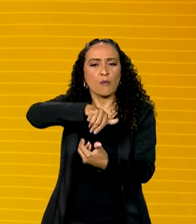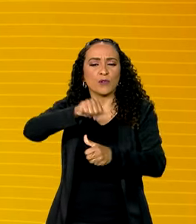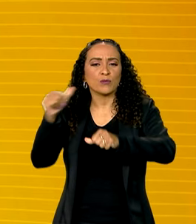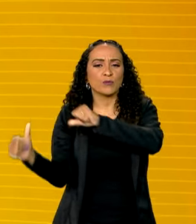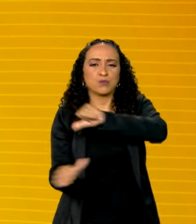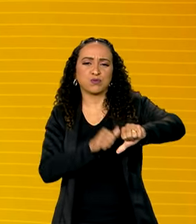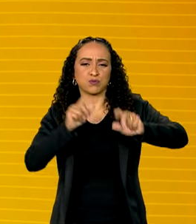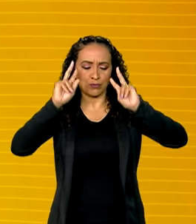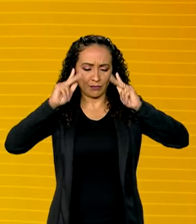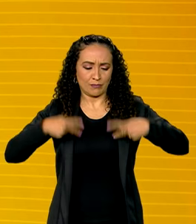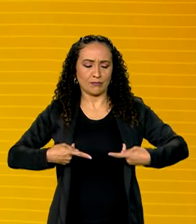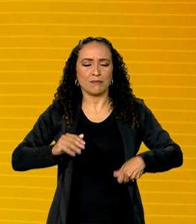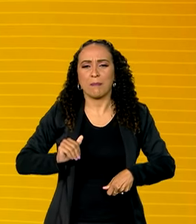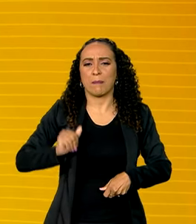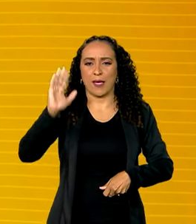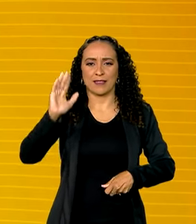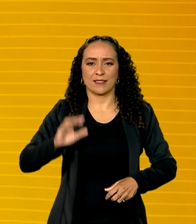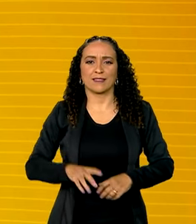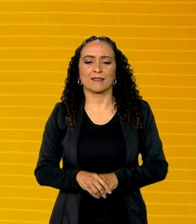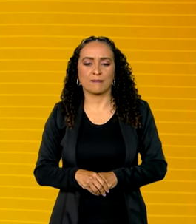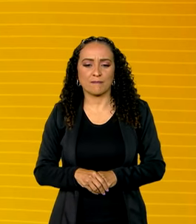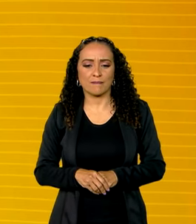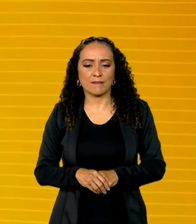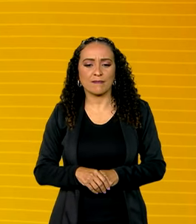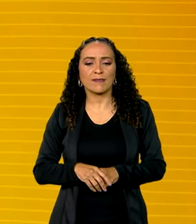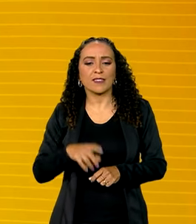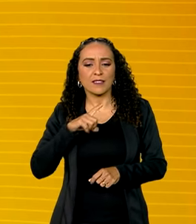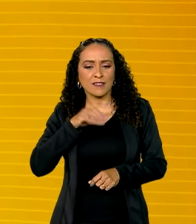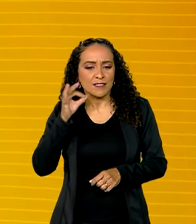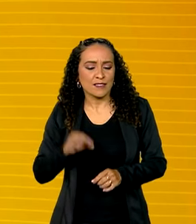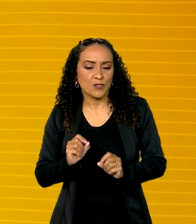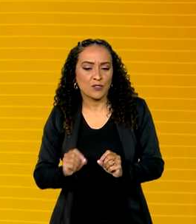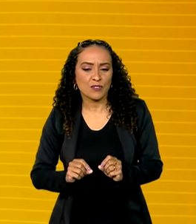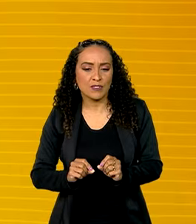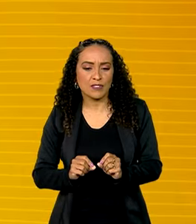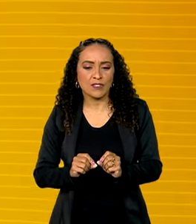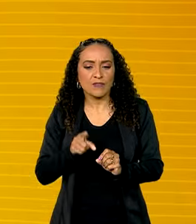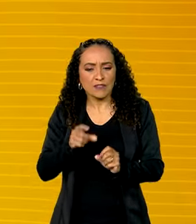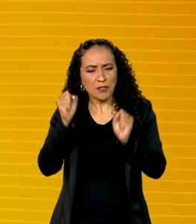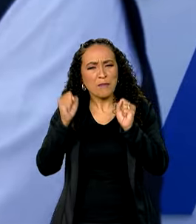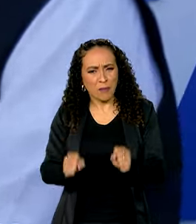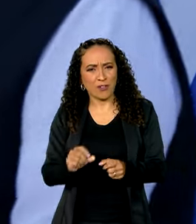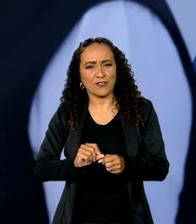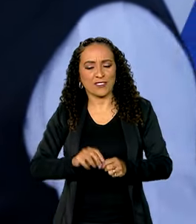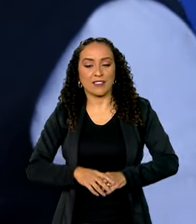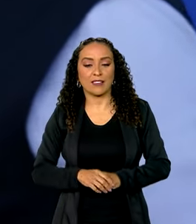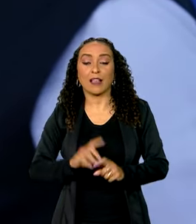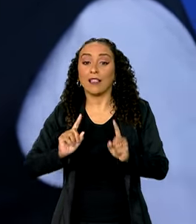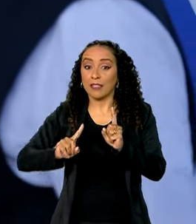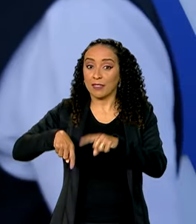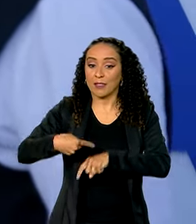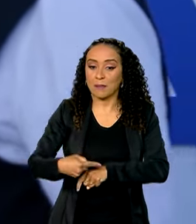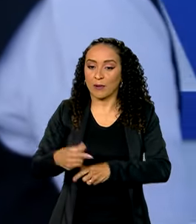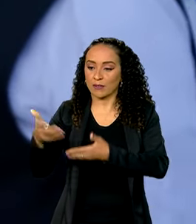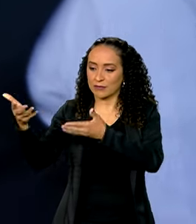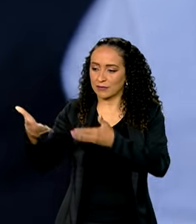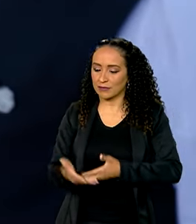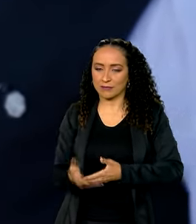mais humano. E você não pode ser. Você pode ser. Em seguida,